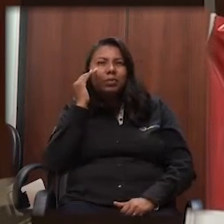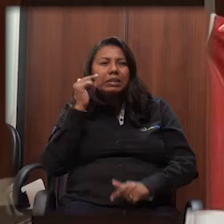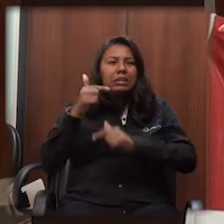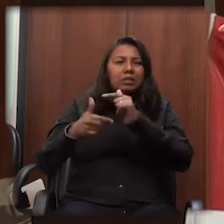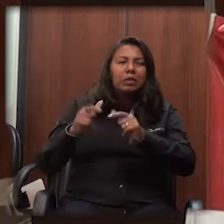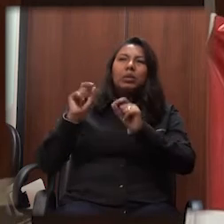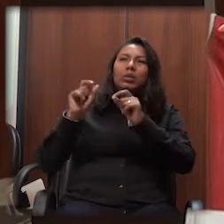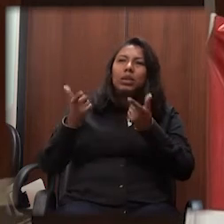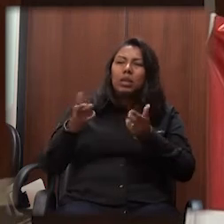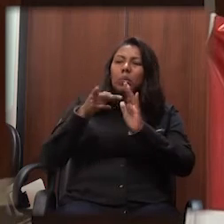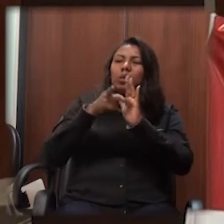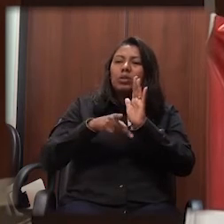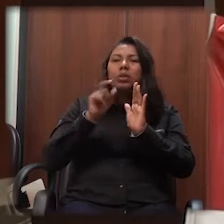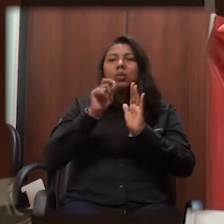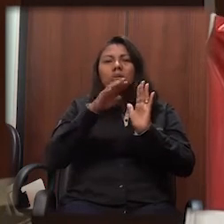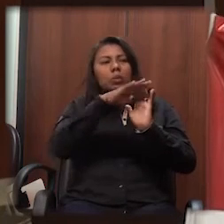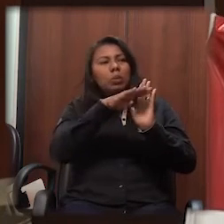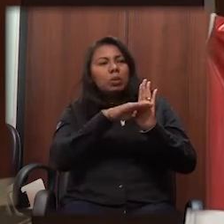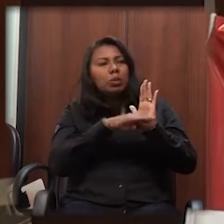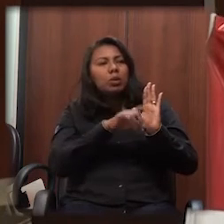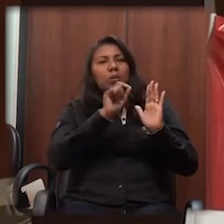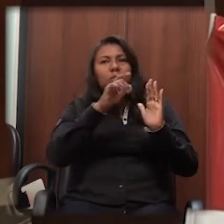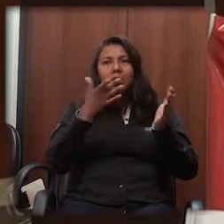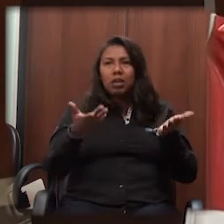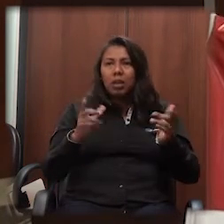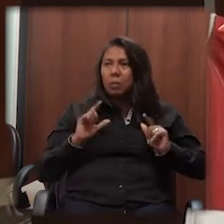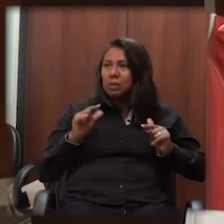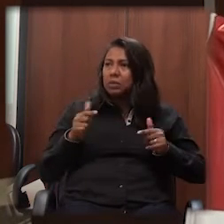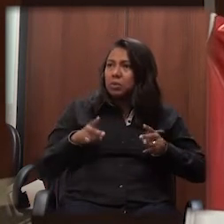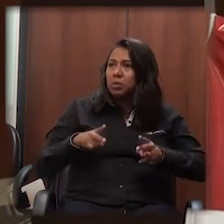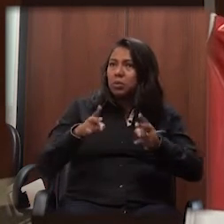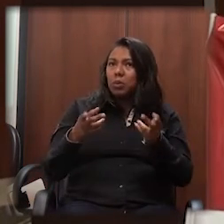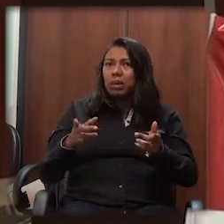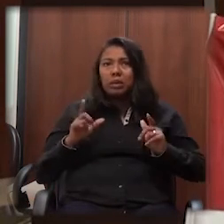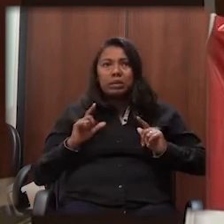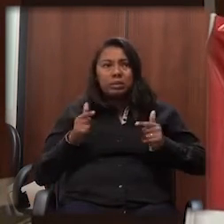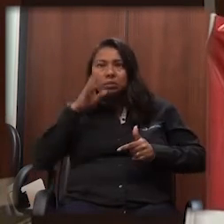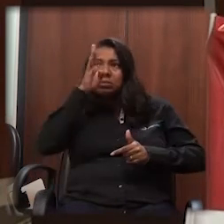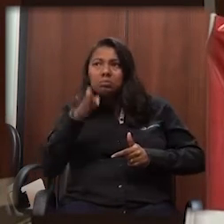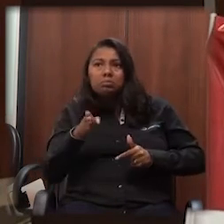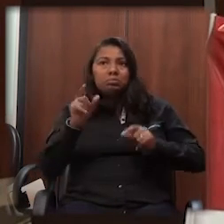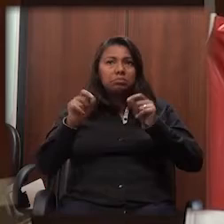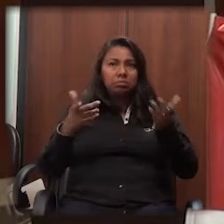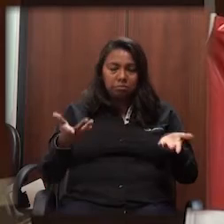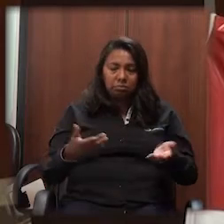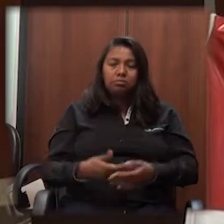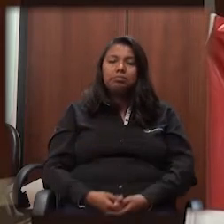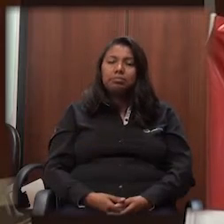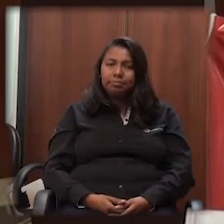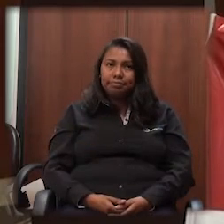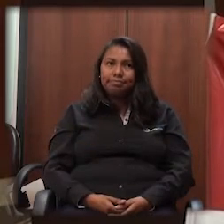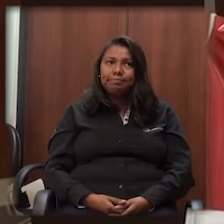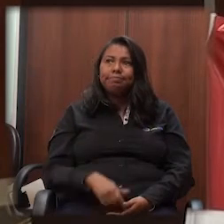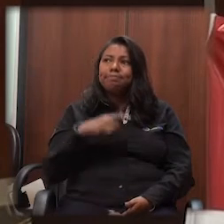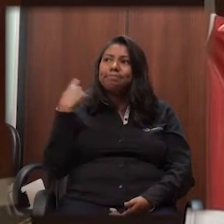serviço, do que é um projeto, do que é um programa, o que é uma ação continuada, o que é uma ação pontual. Isso é uma tarefa que a gente vai ter que